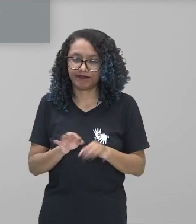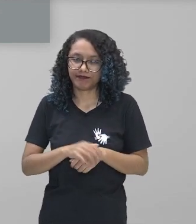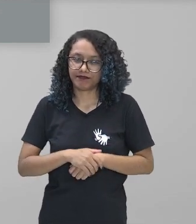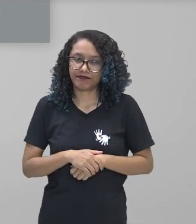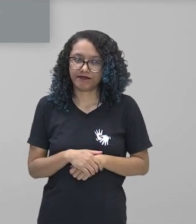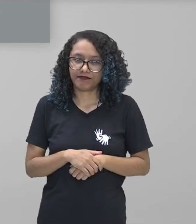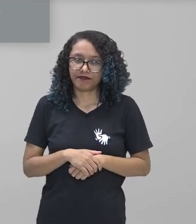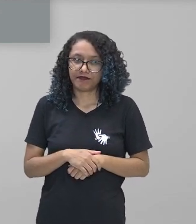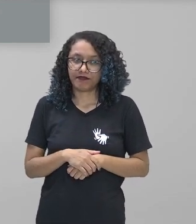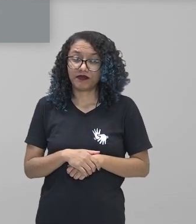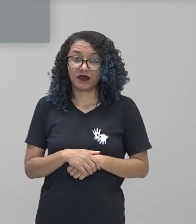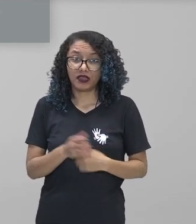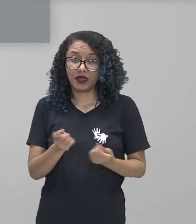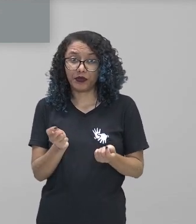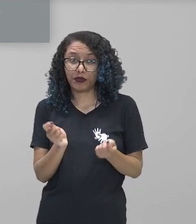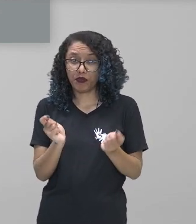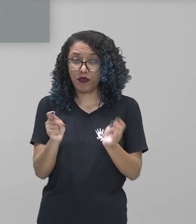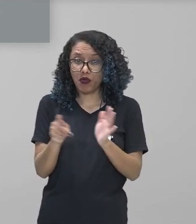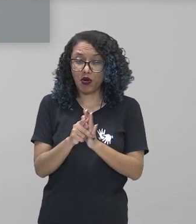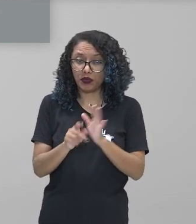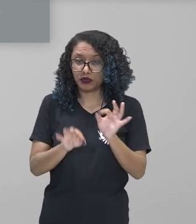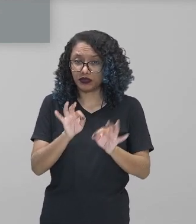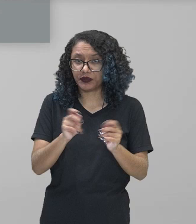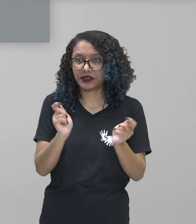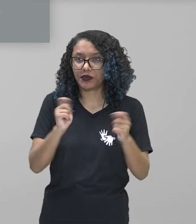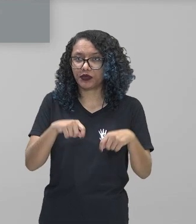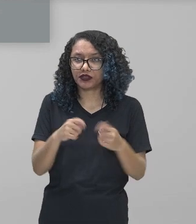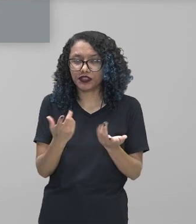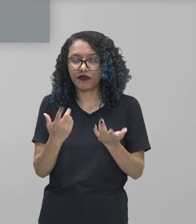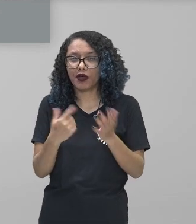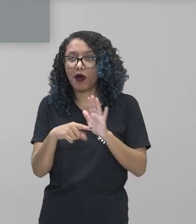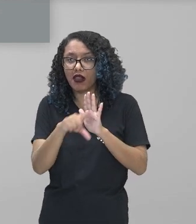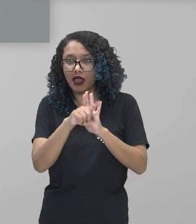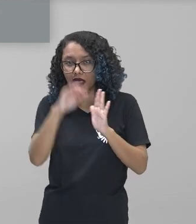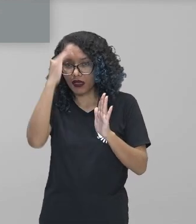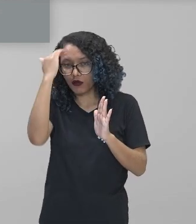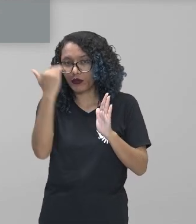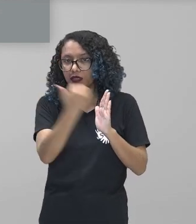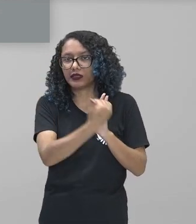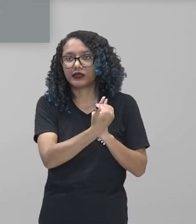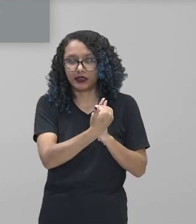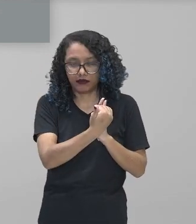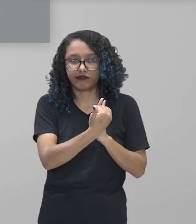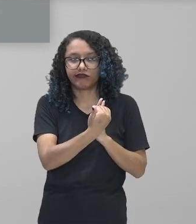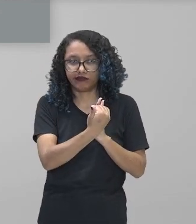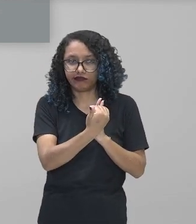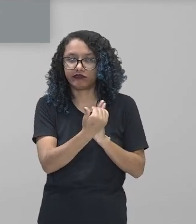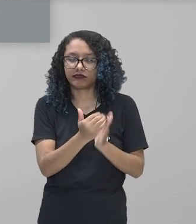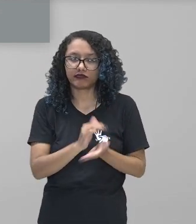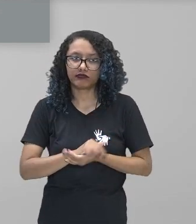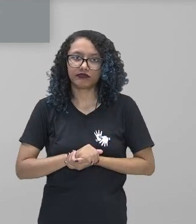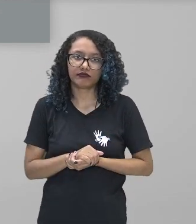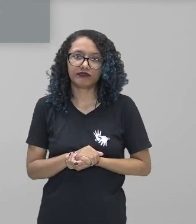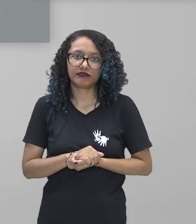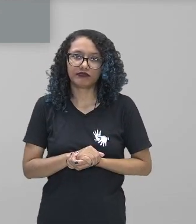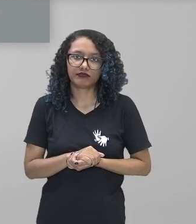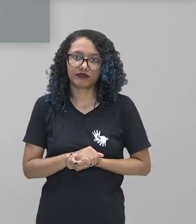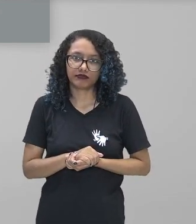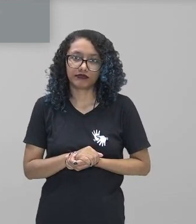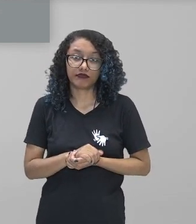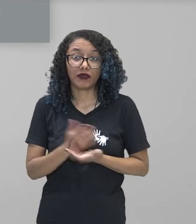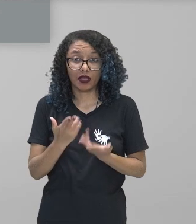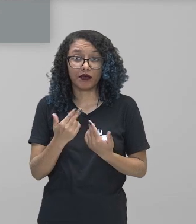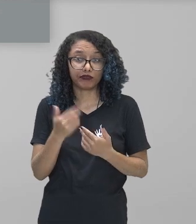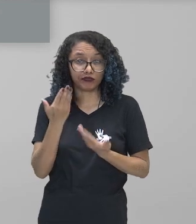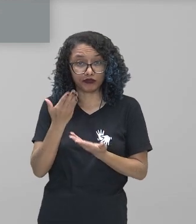as regras, as leis, as normas. Então, fazer cumprir, Então, a justiça, ela serve para isso. A gente vai